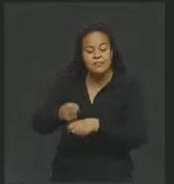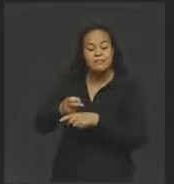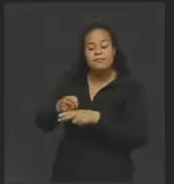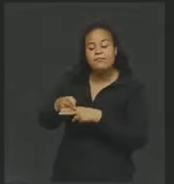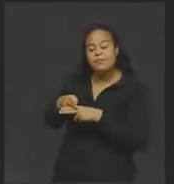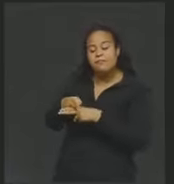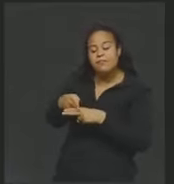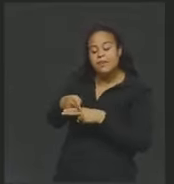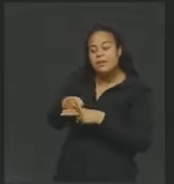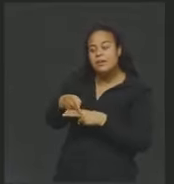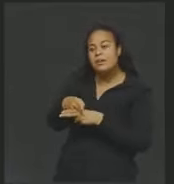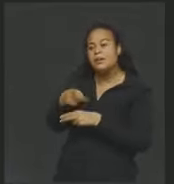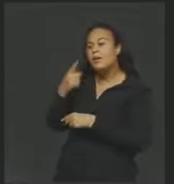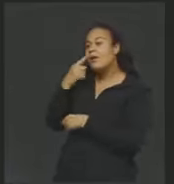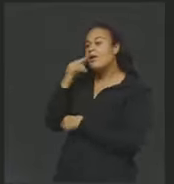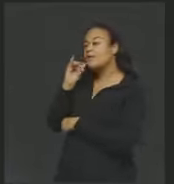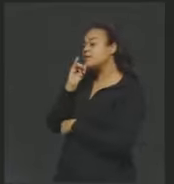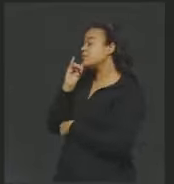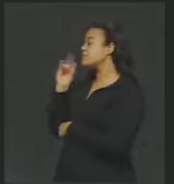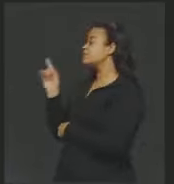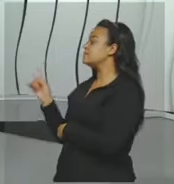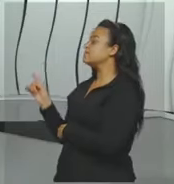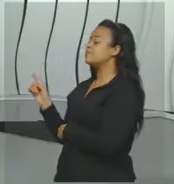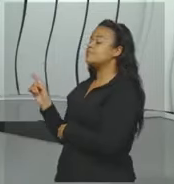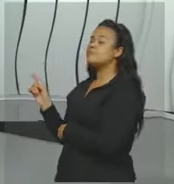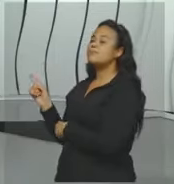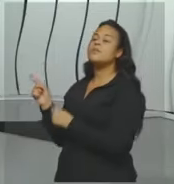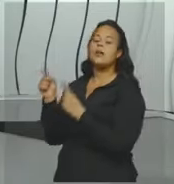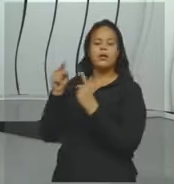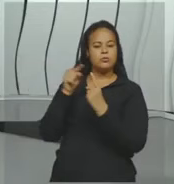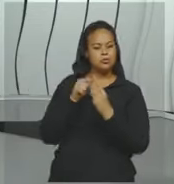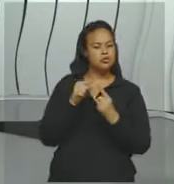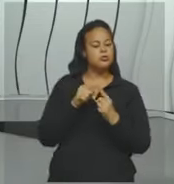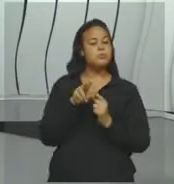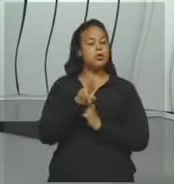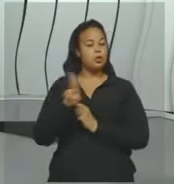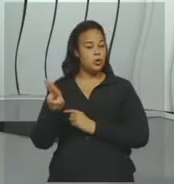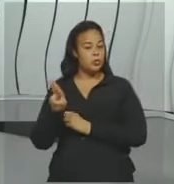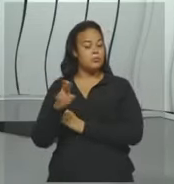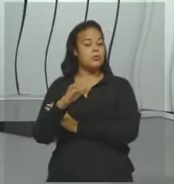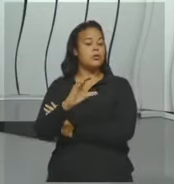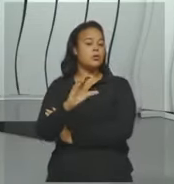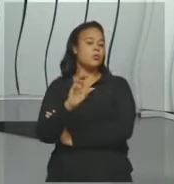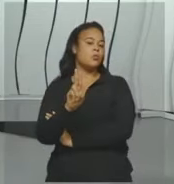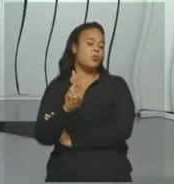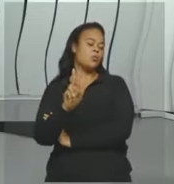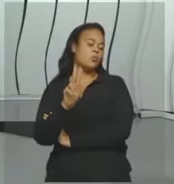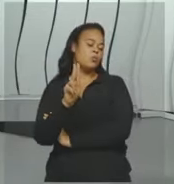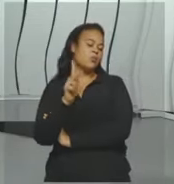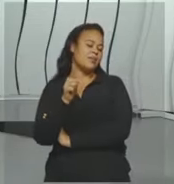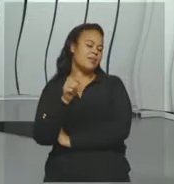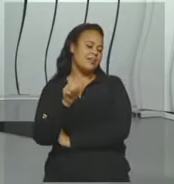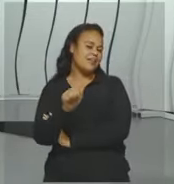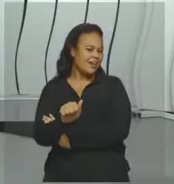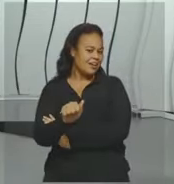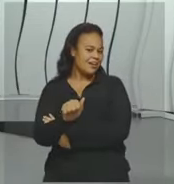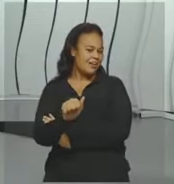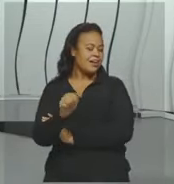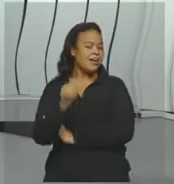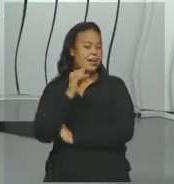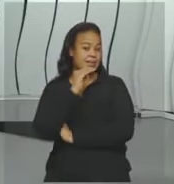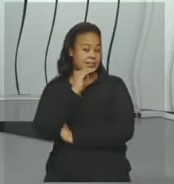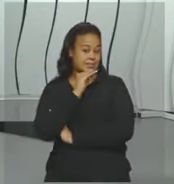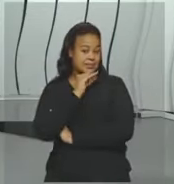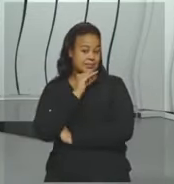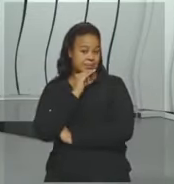prego. Um prego é um tipo de cunha, certo? Aonde que está esses dois planos inclinados,